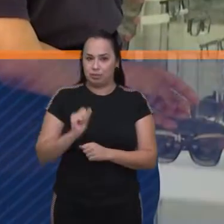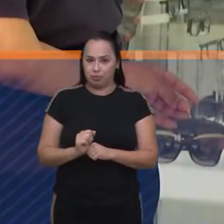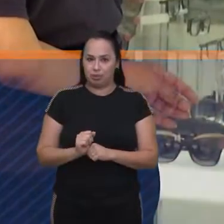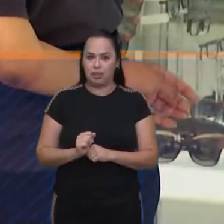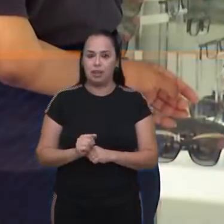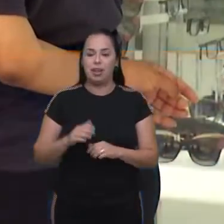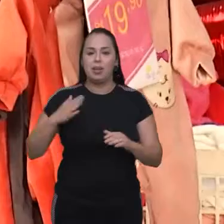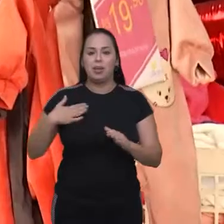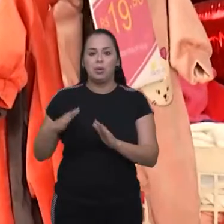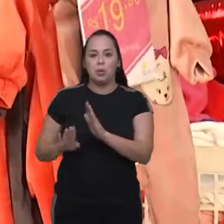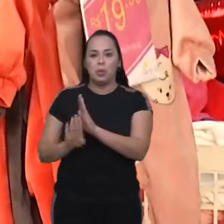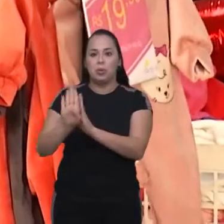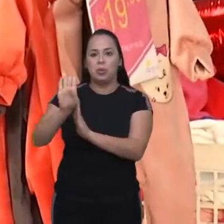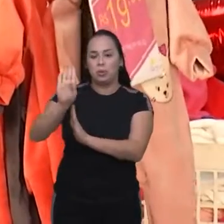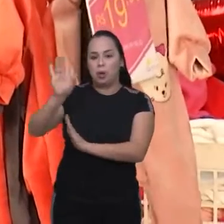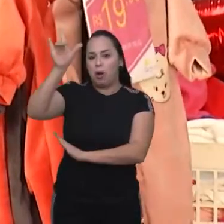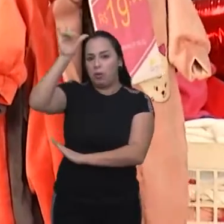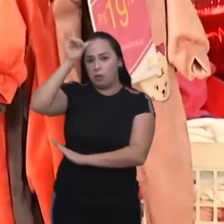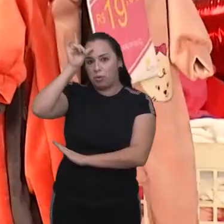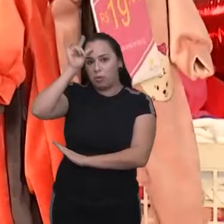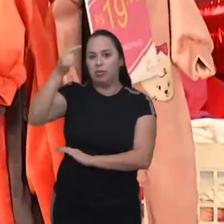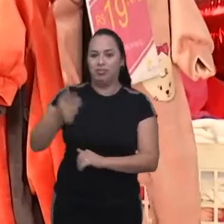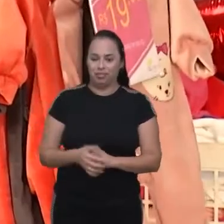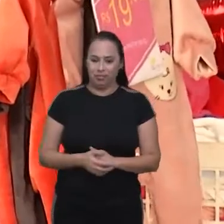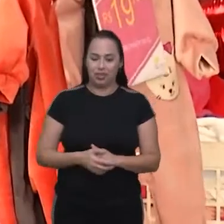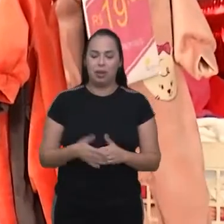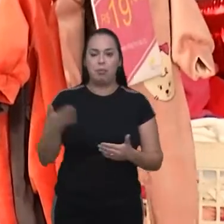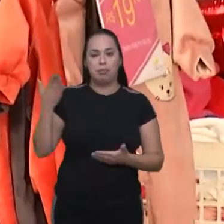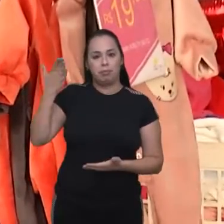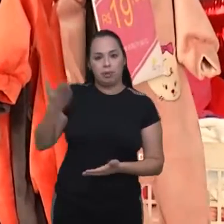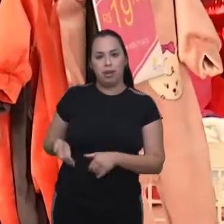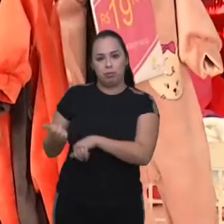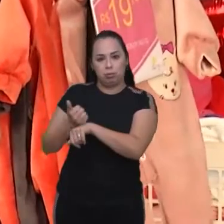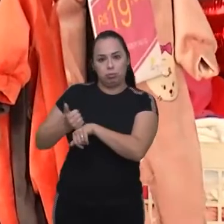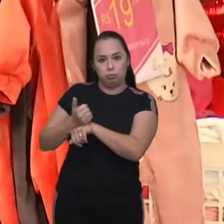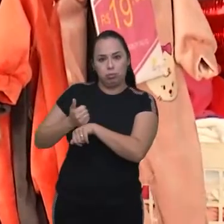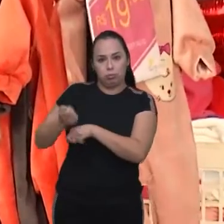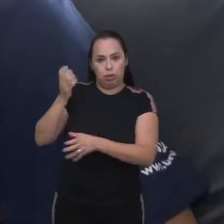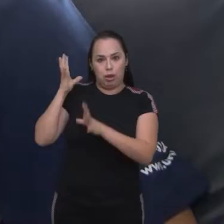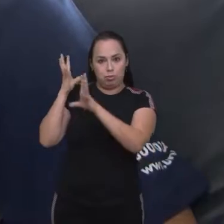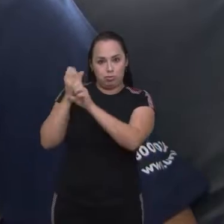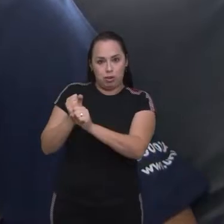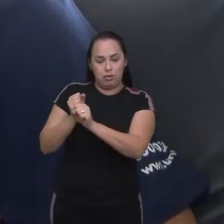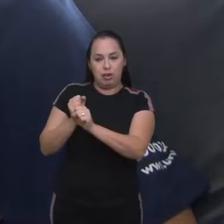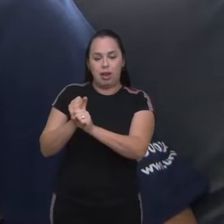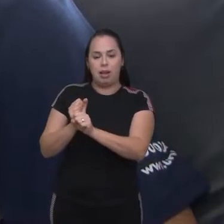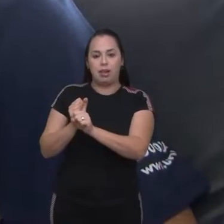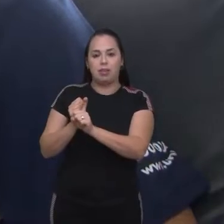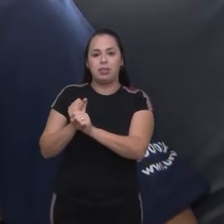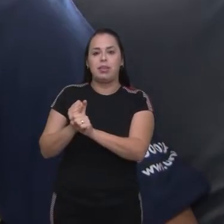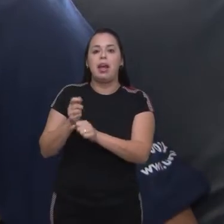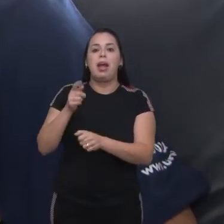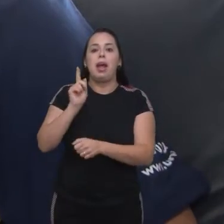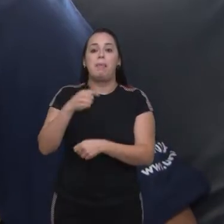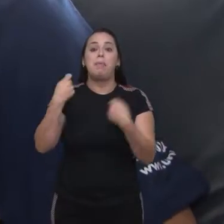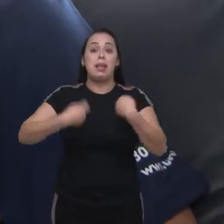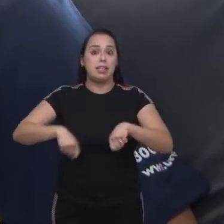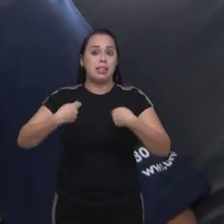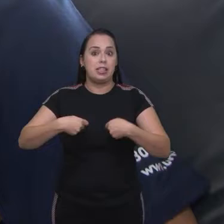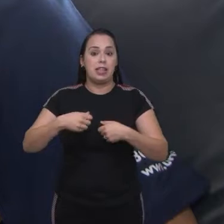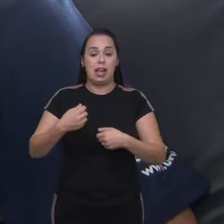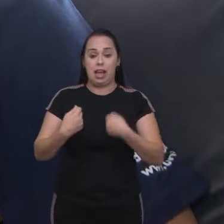mil reais, um fôlego no cenário econômico do município e do país. Para o economista Paulo Vinícius,